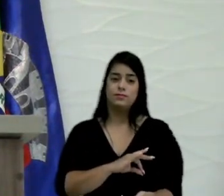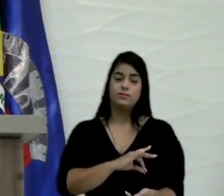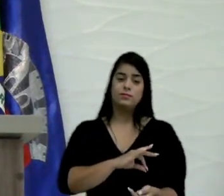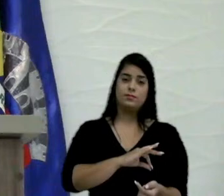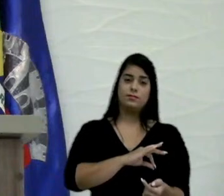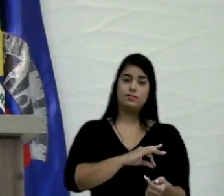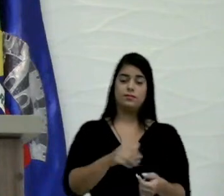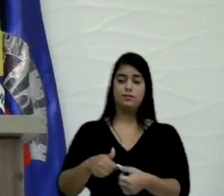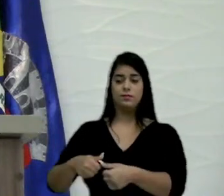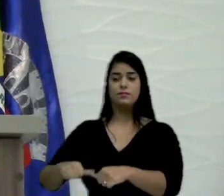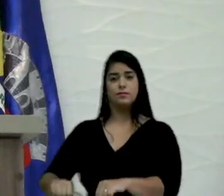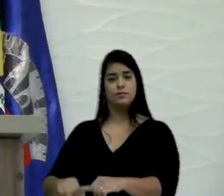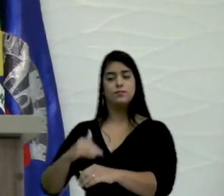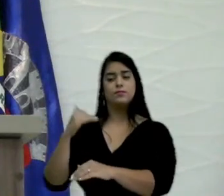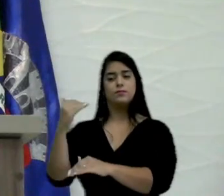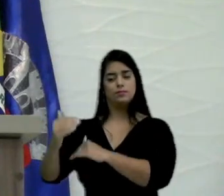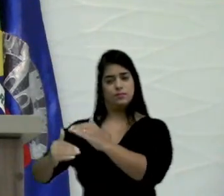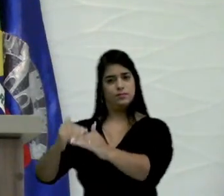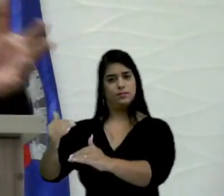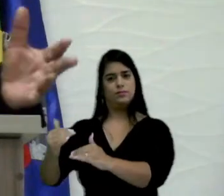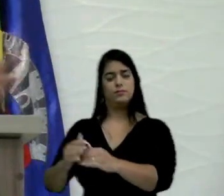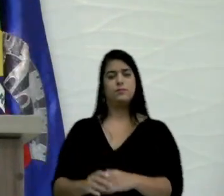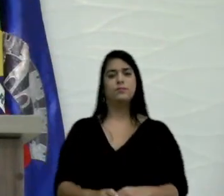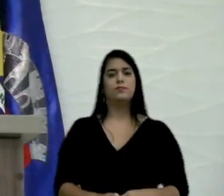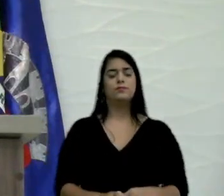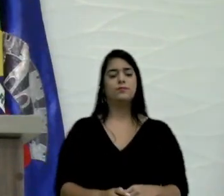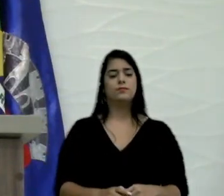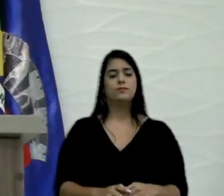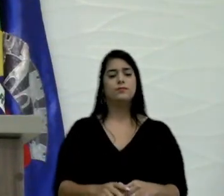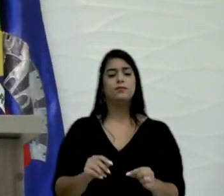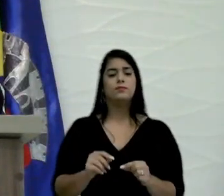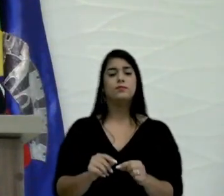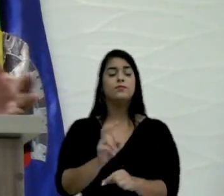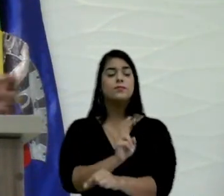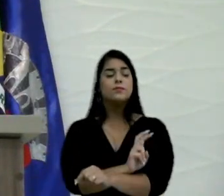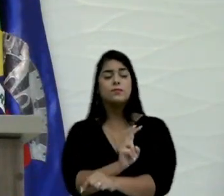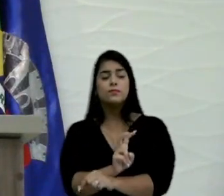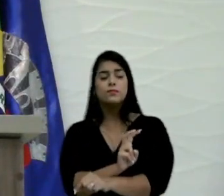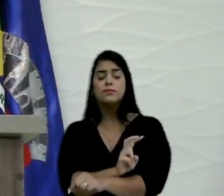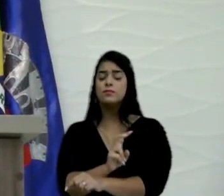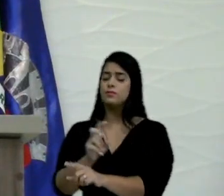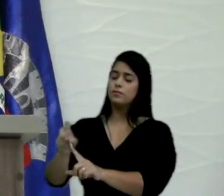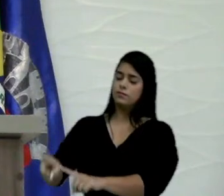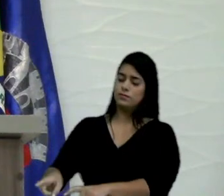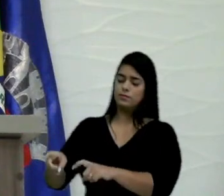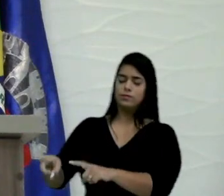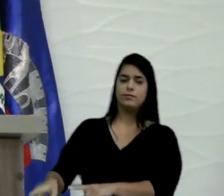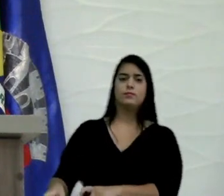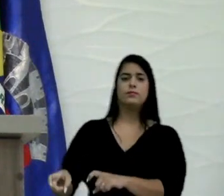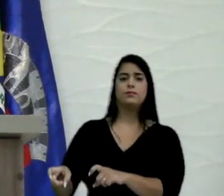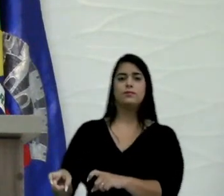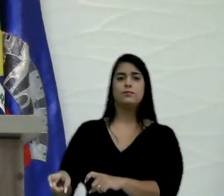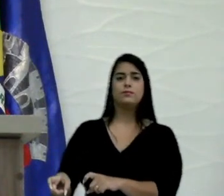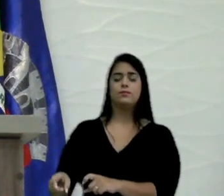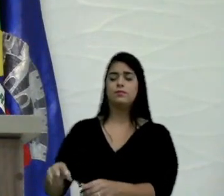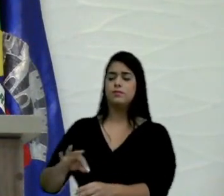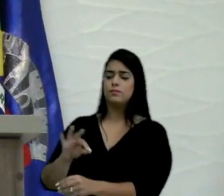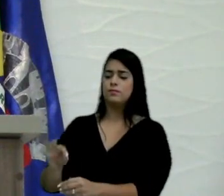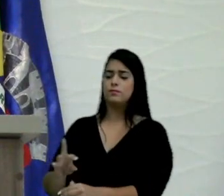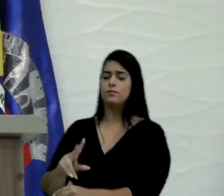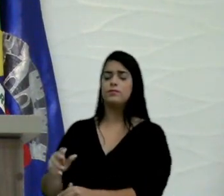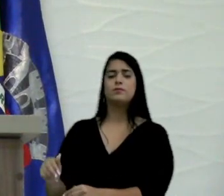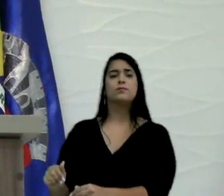para ficar permanente que se faça ronda na área rural nas